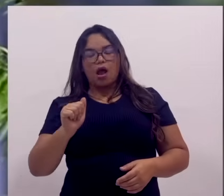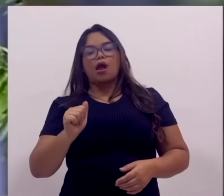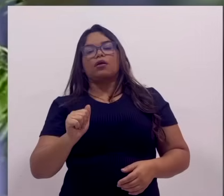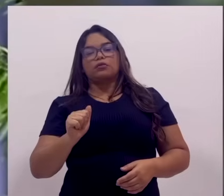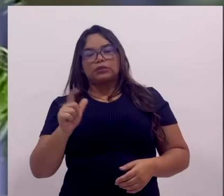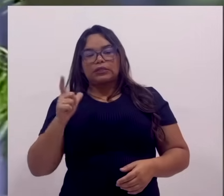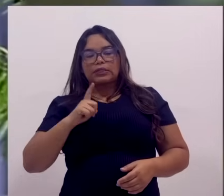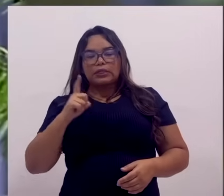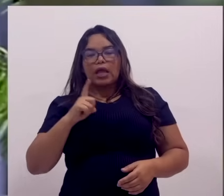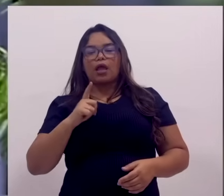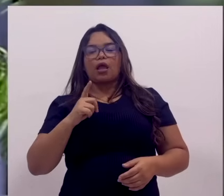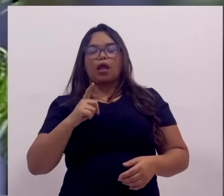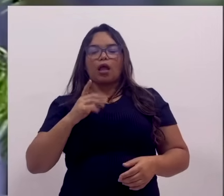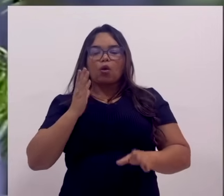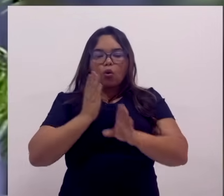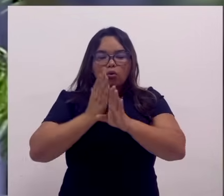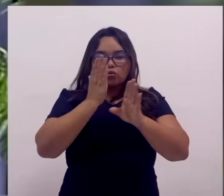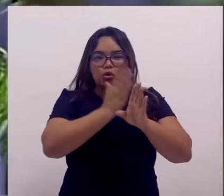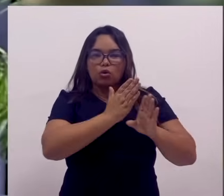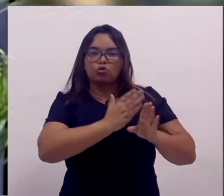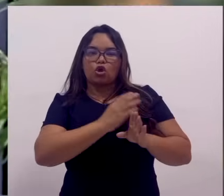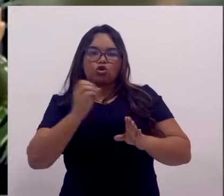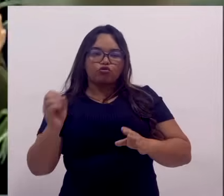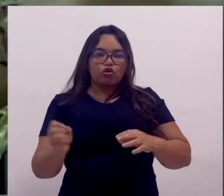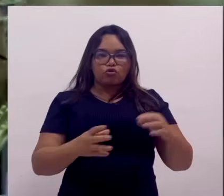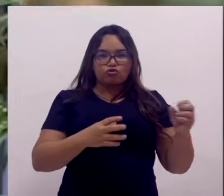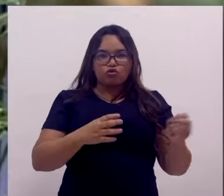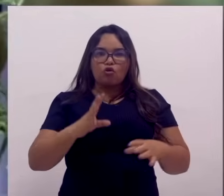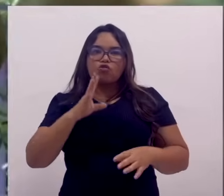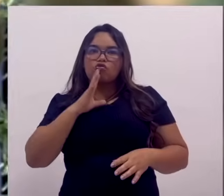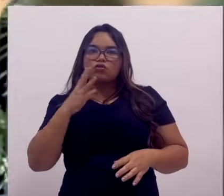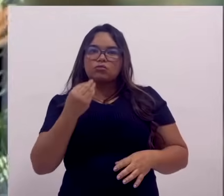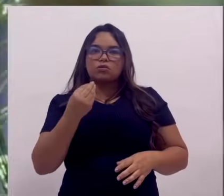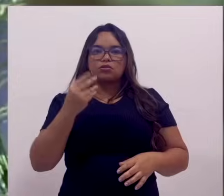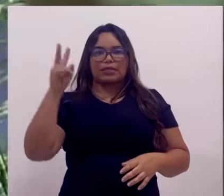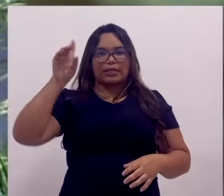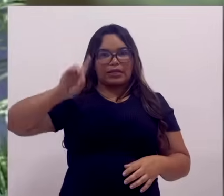perfeitas, não estava completa, faltava algo.